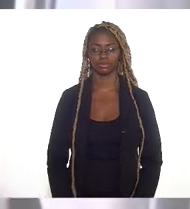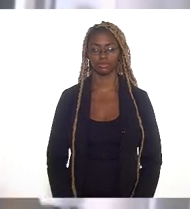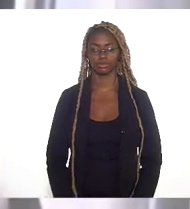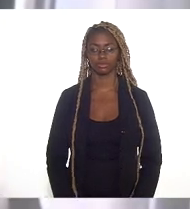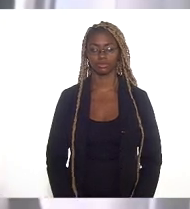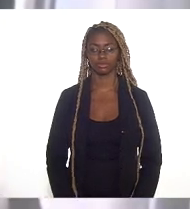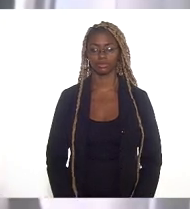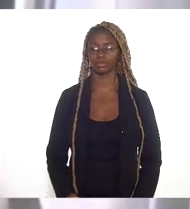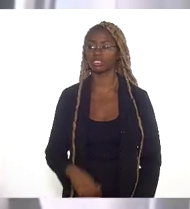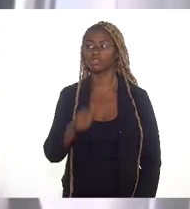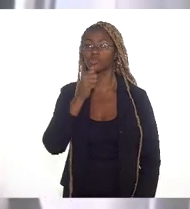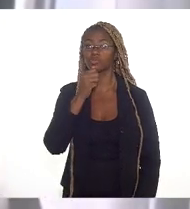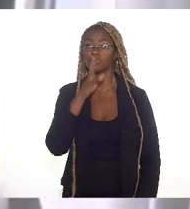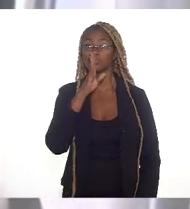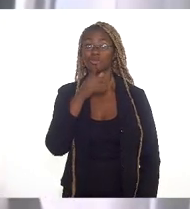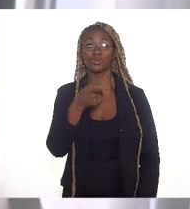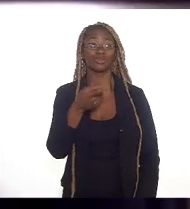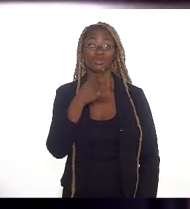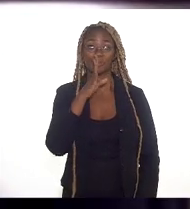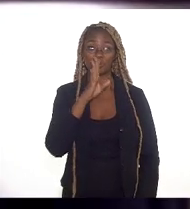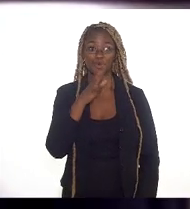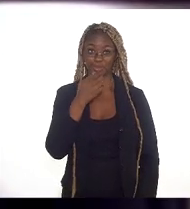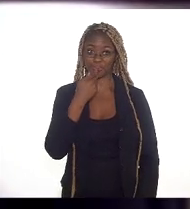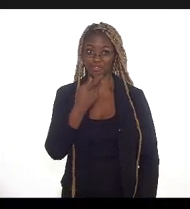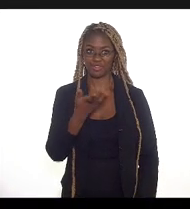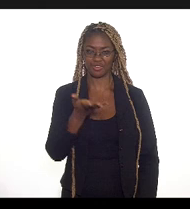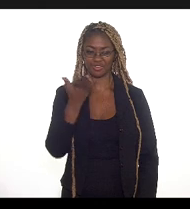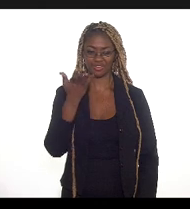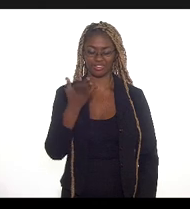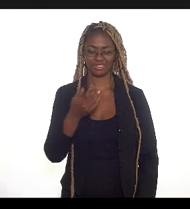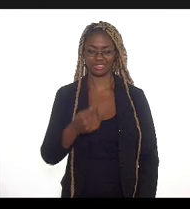Está sem som, amigo. Sem som, Val.